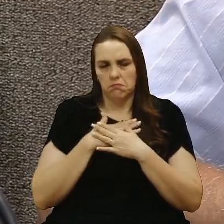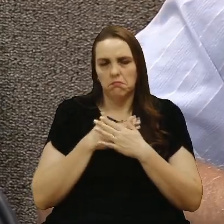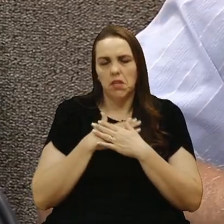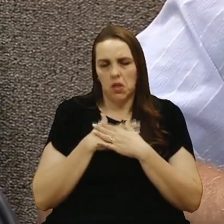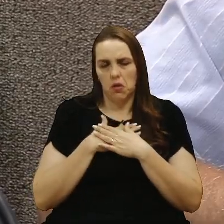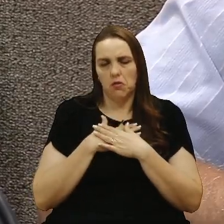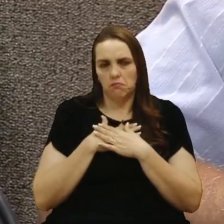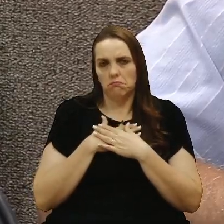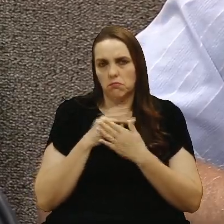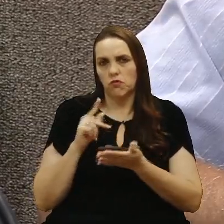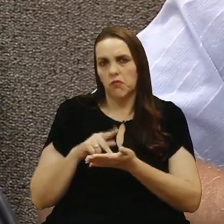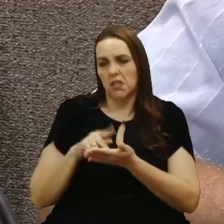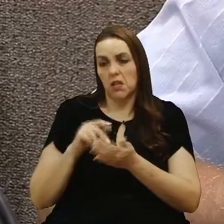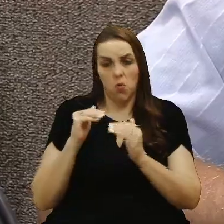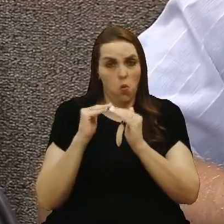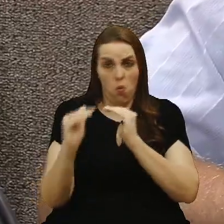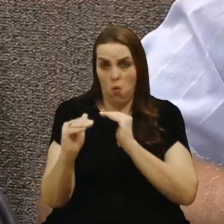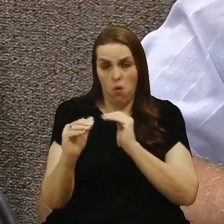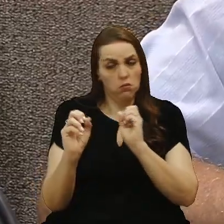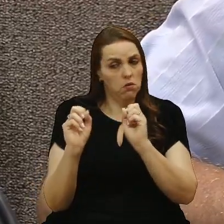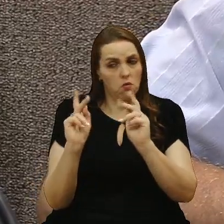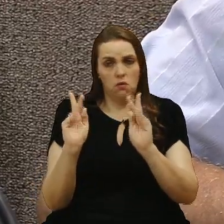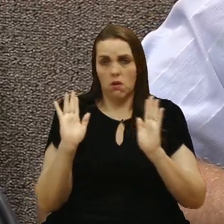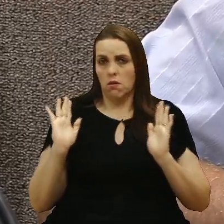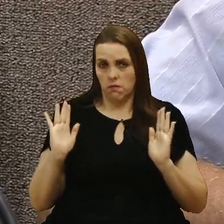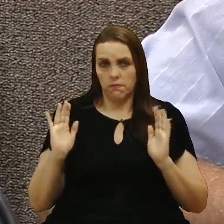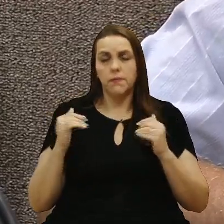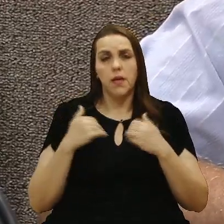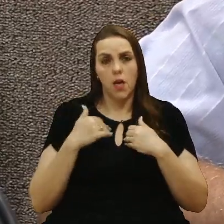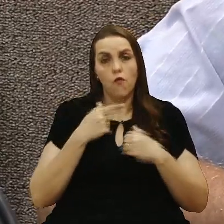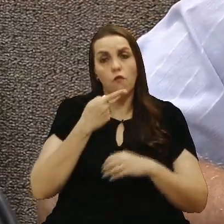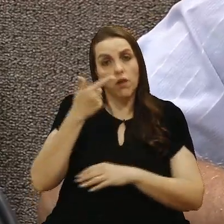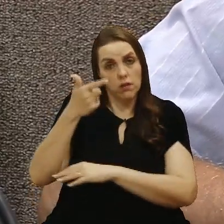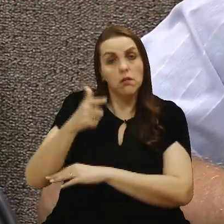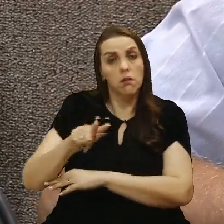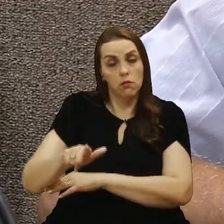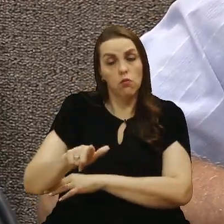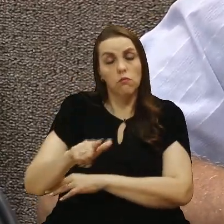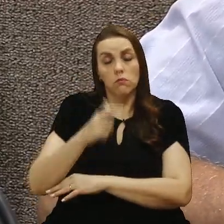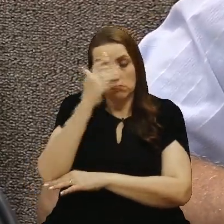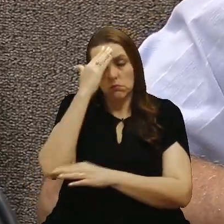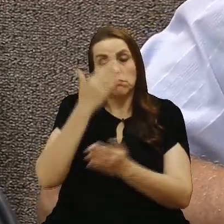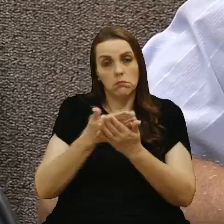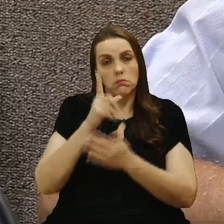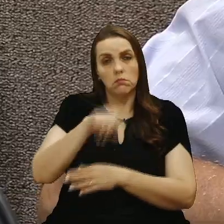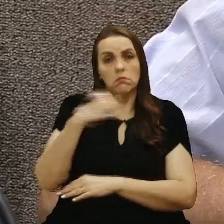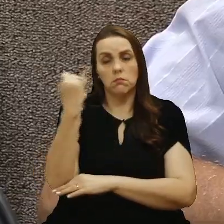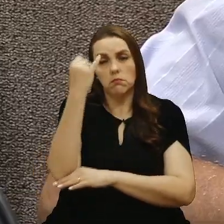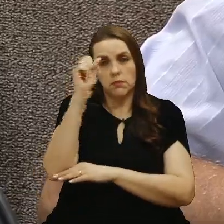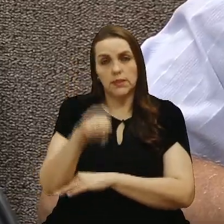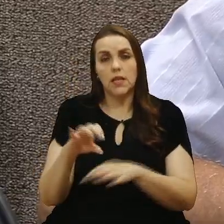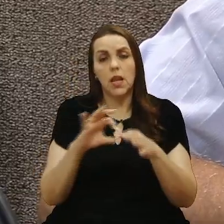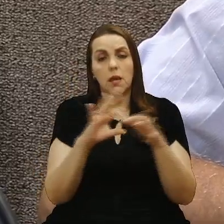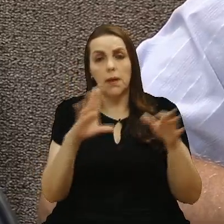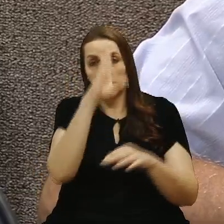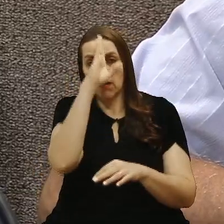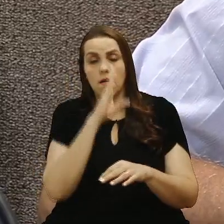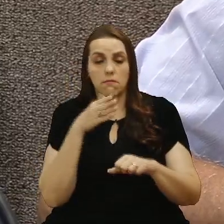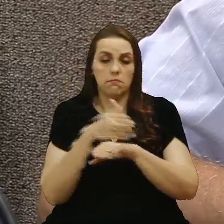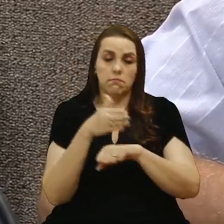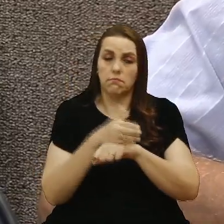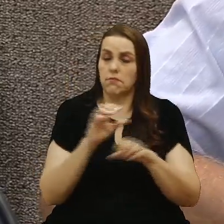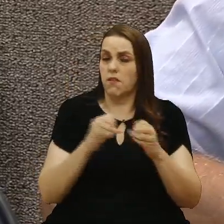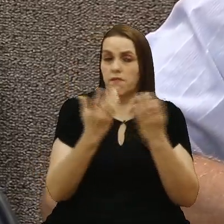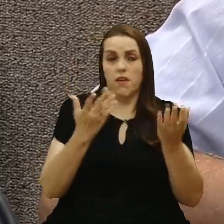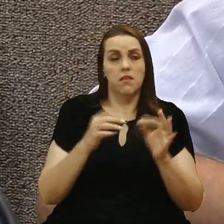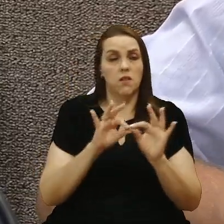As pessoas que não concordam, não tem problema nenhum, mas eu reitero que acho importante que tenhamos mais dias liberados na festa,